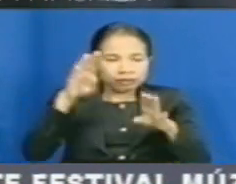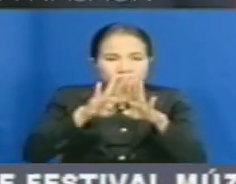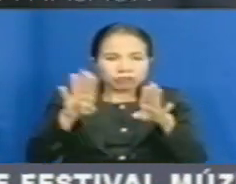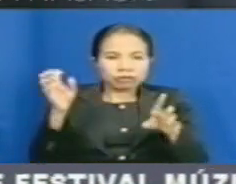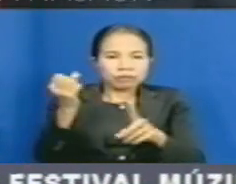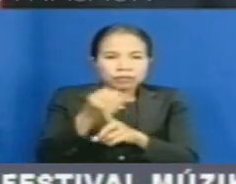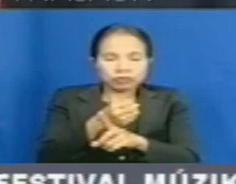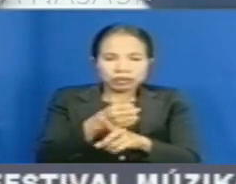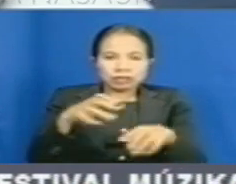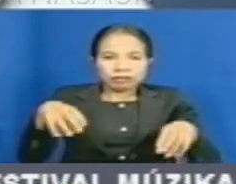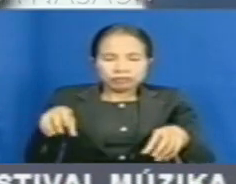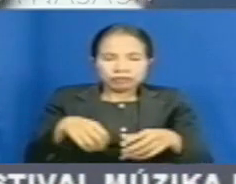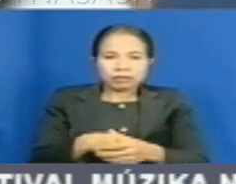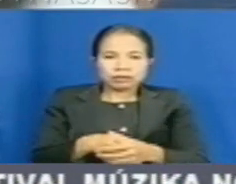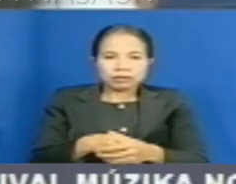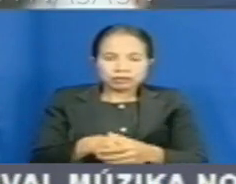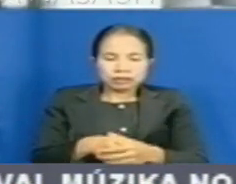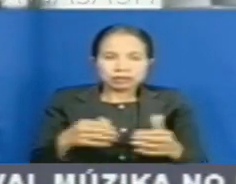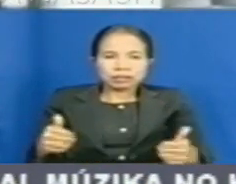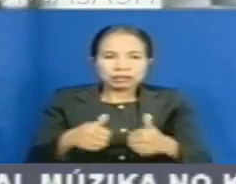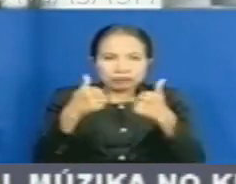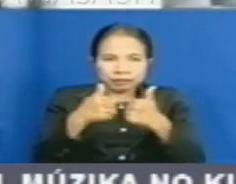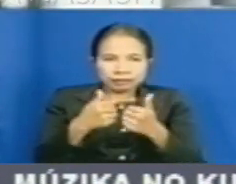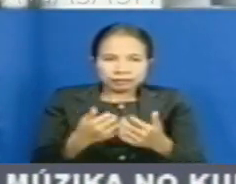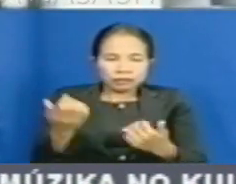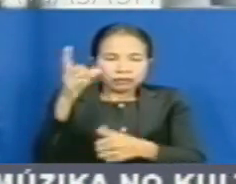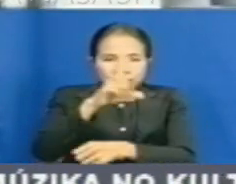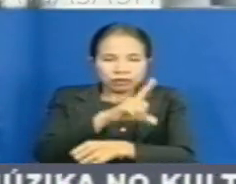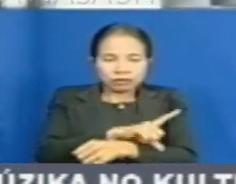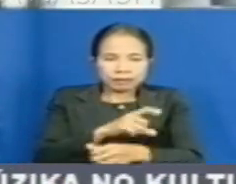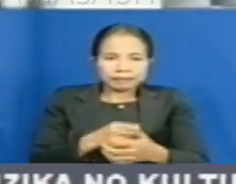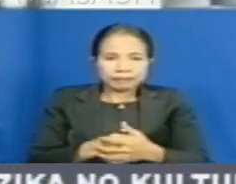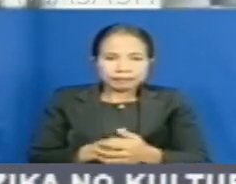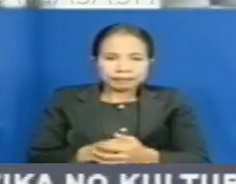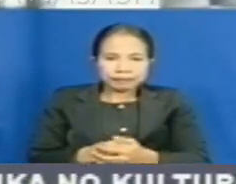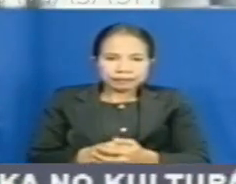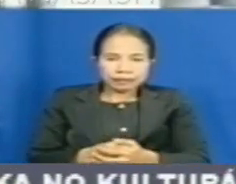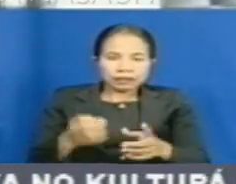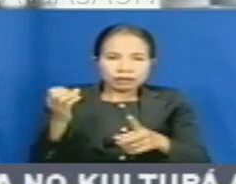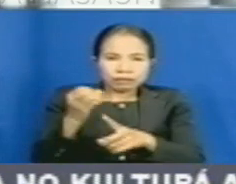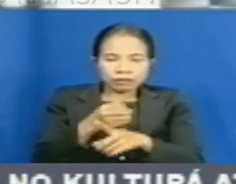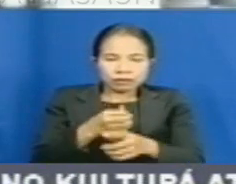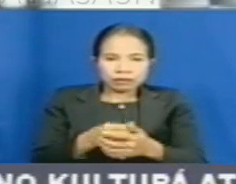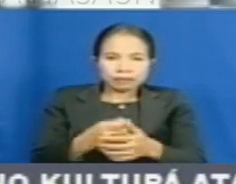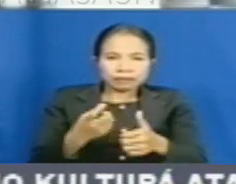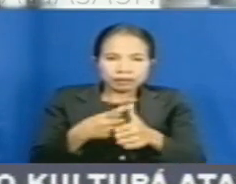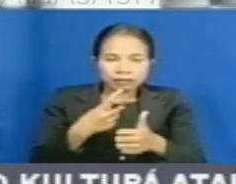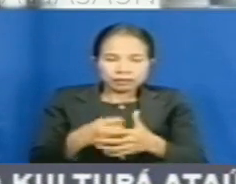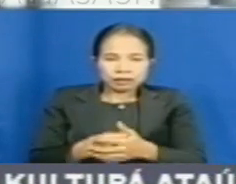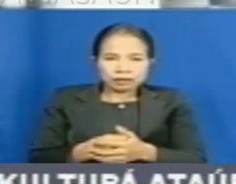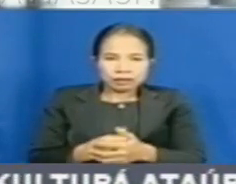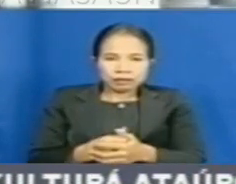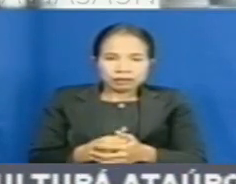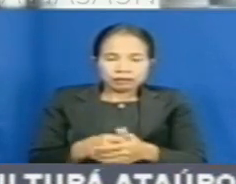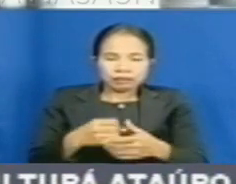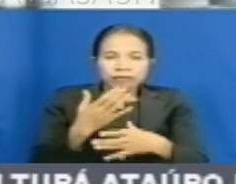oportunidade de recrutamento e a parte se compete. Agora hoje nós temos também oportunidade primeira vez mas no município